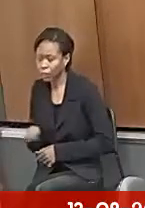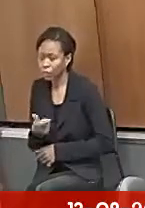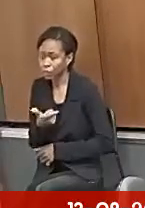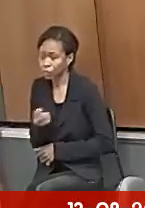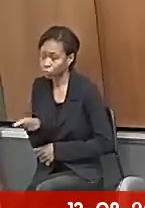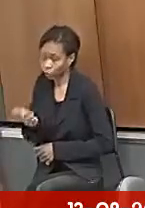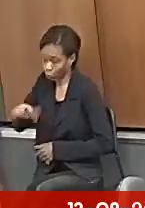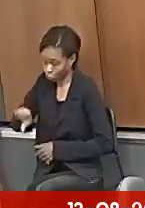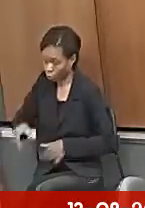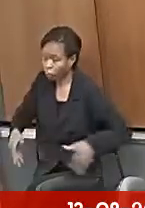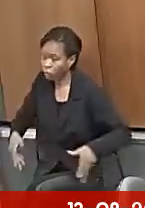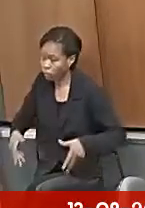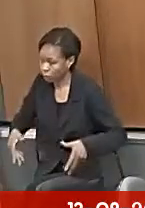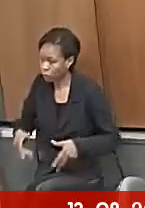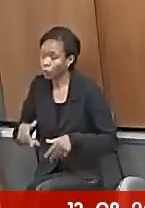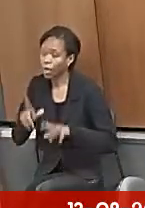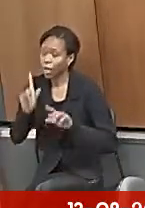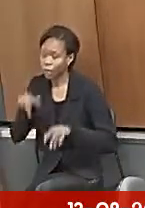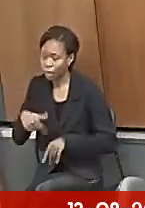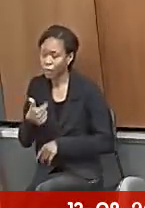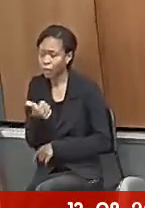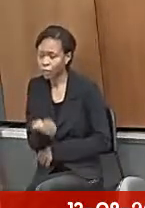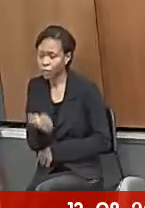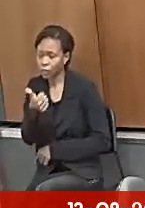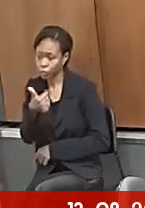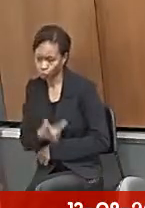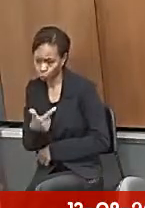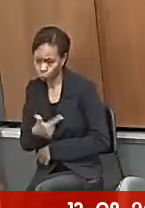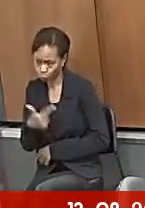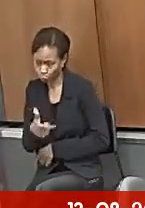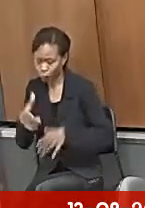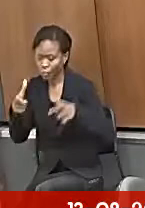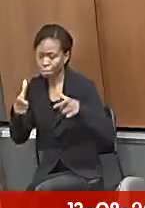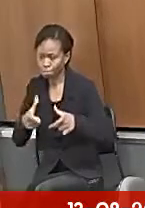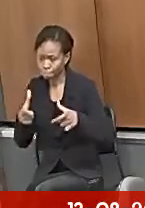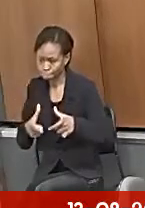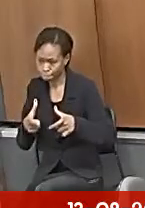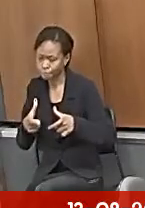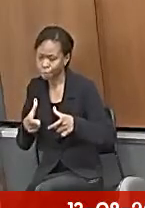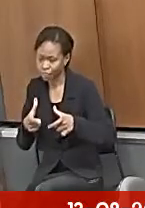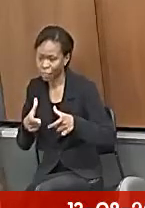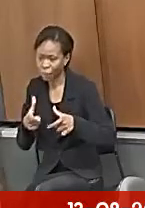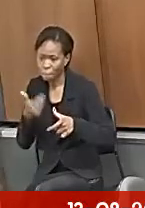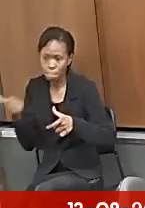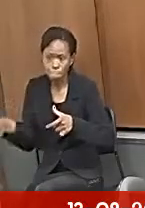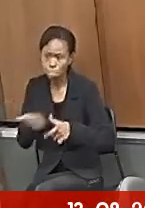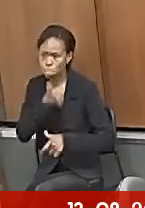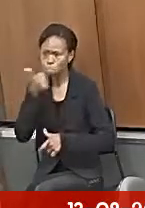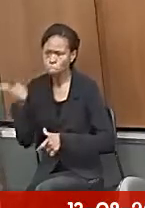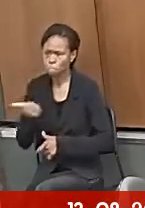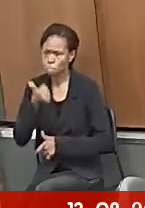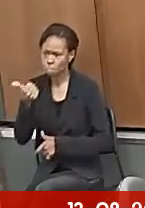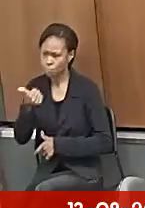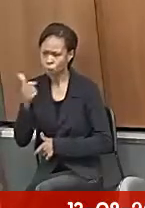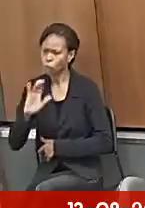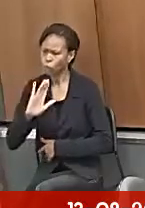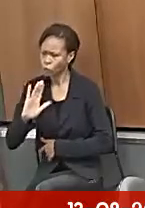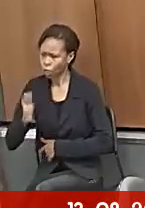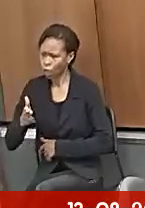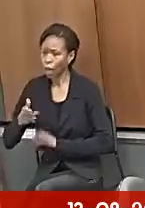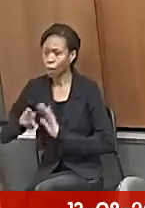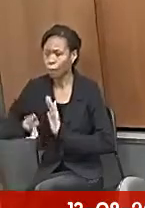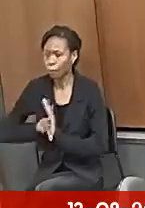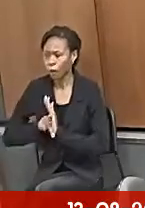ocupa a 12ª posição no ranking da itf a melhor já ocupada por um